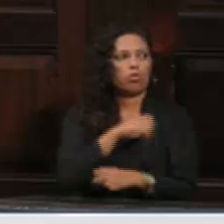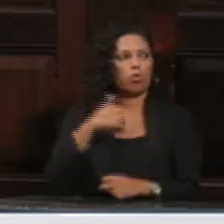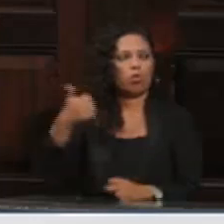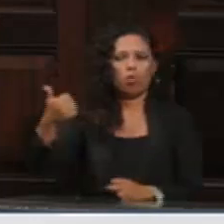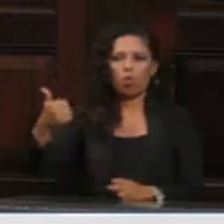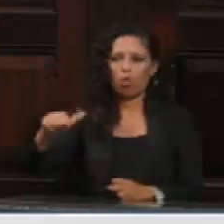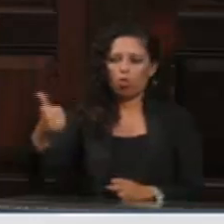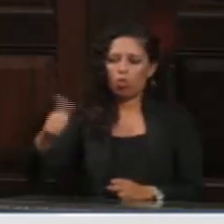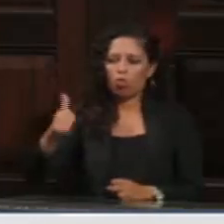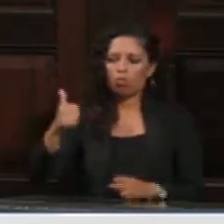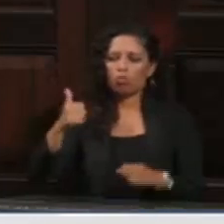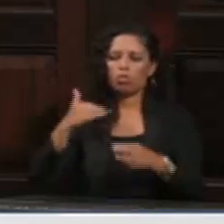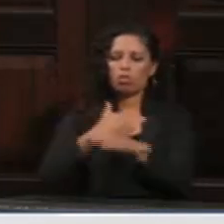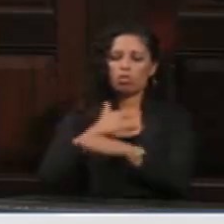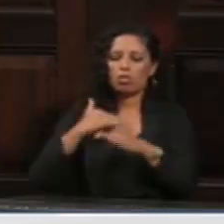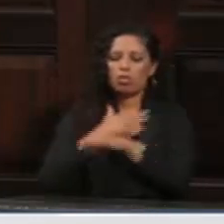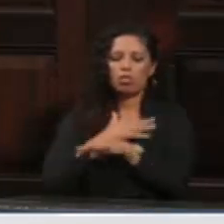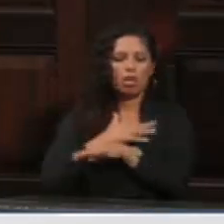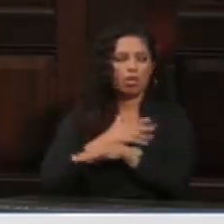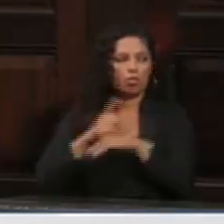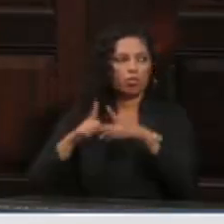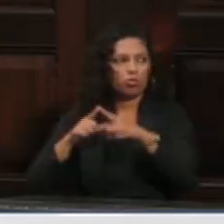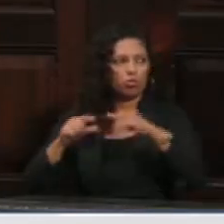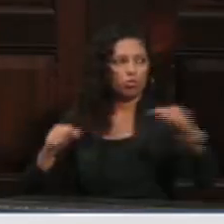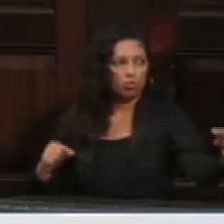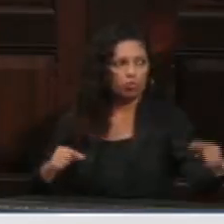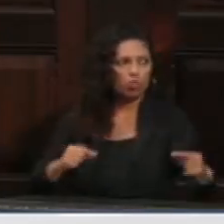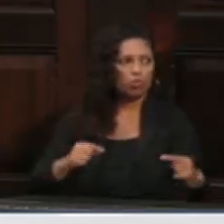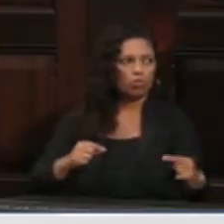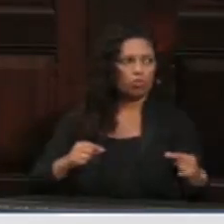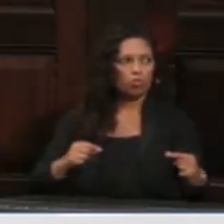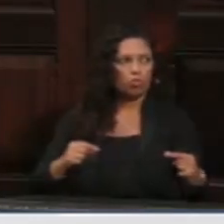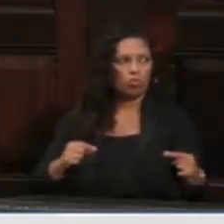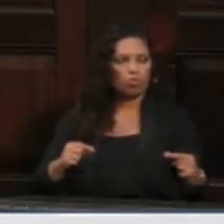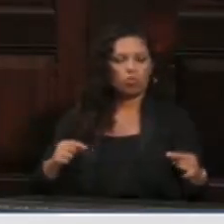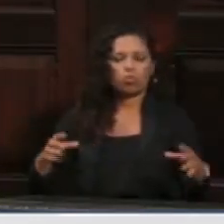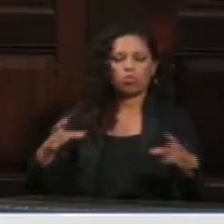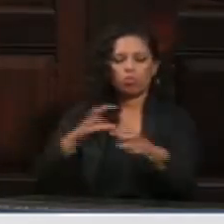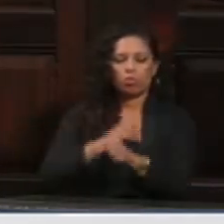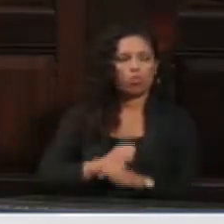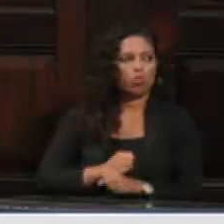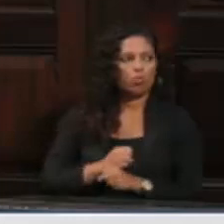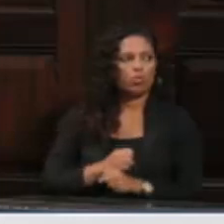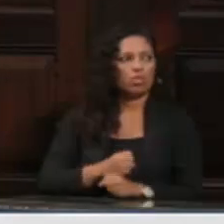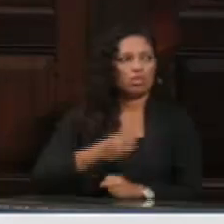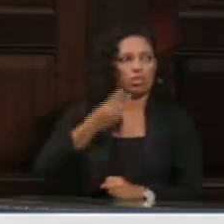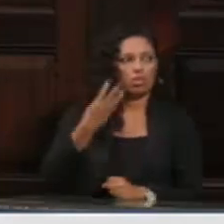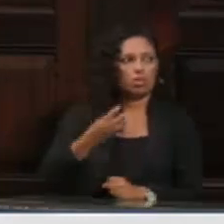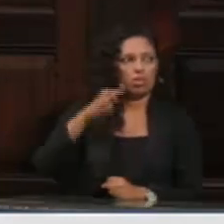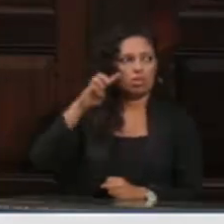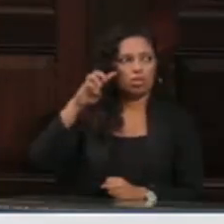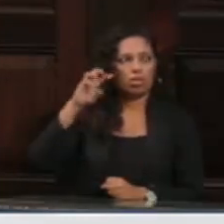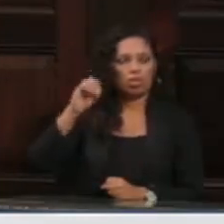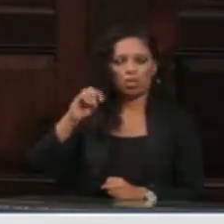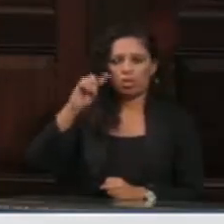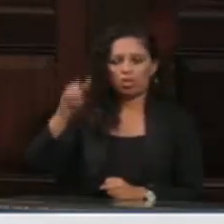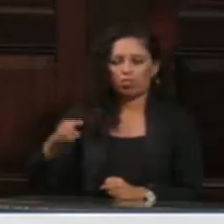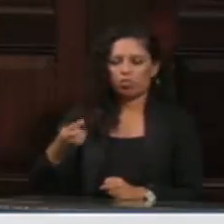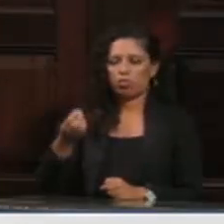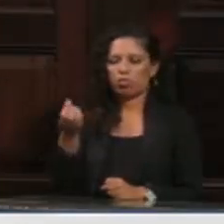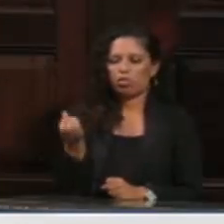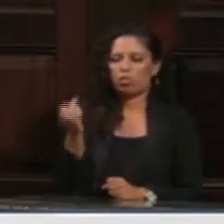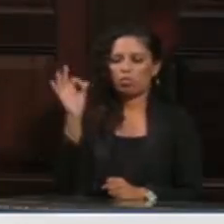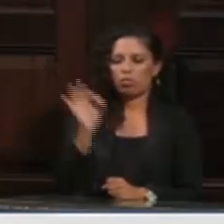11 municípios da Baixada, 61, equivalente a 30,3%, tem mais de 30 anos de idade. Ou